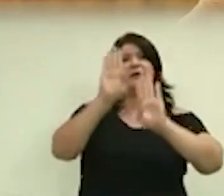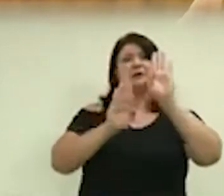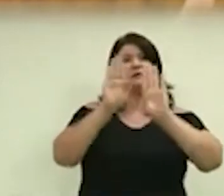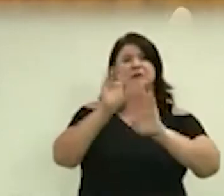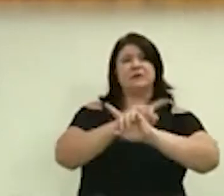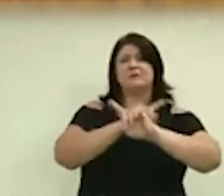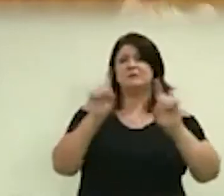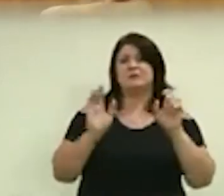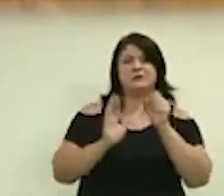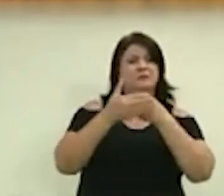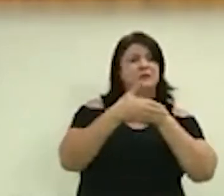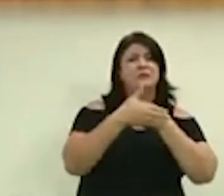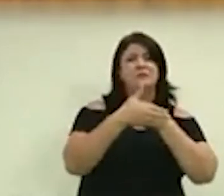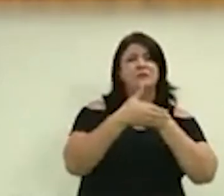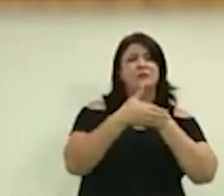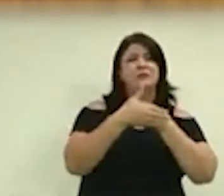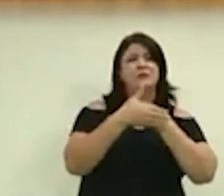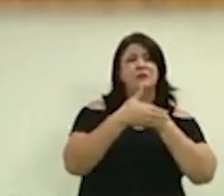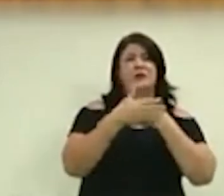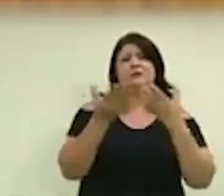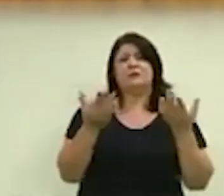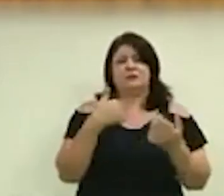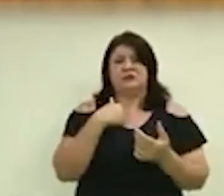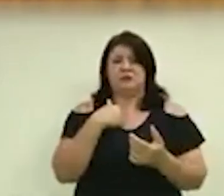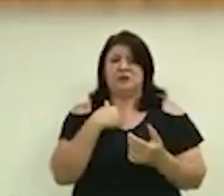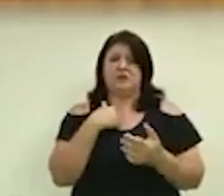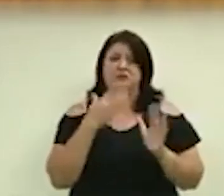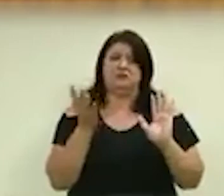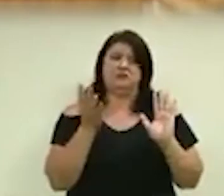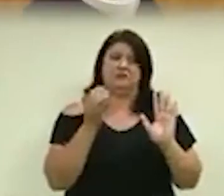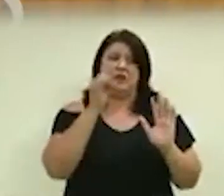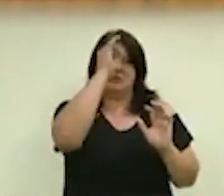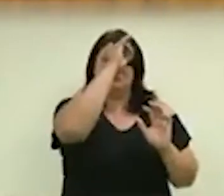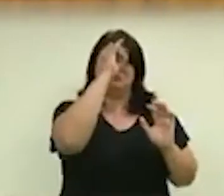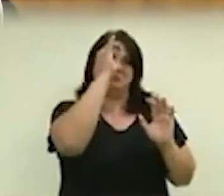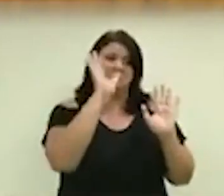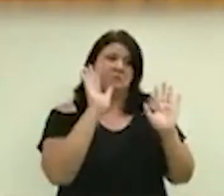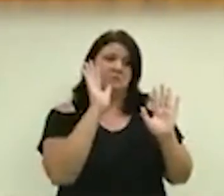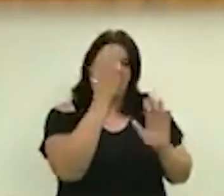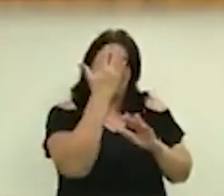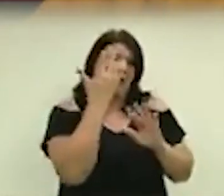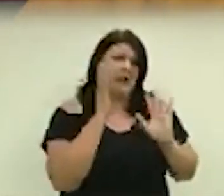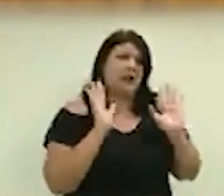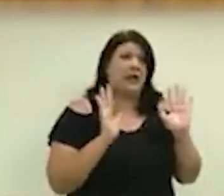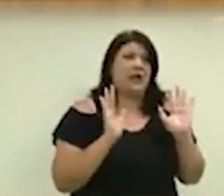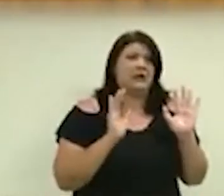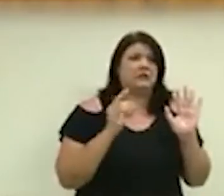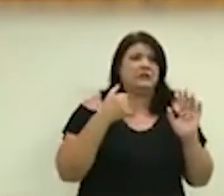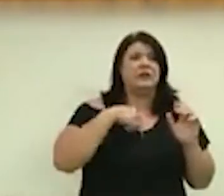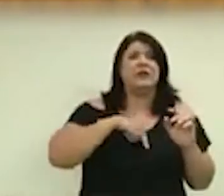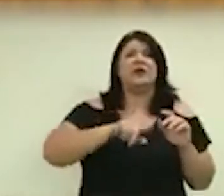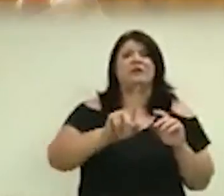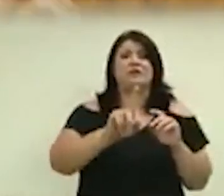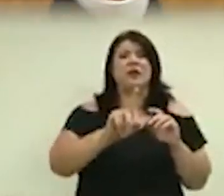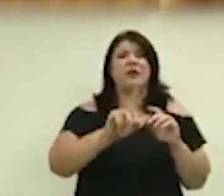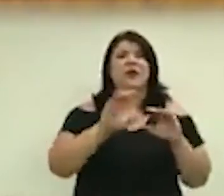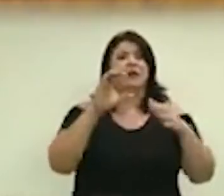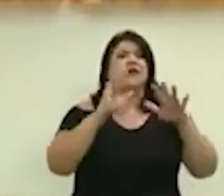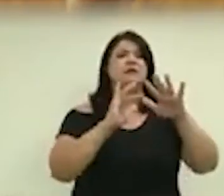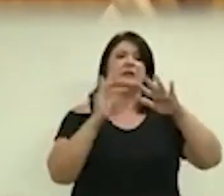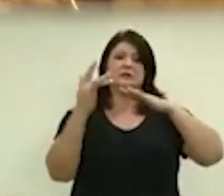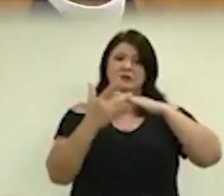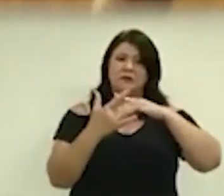se eu estiver enganado, gostaria muito que a Vossa Excelência me provasse, e aí eu coloco nas minhas redes sociais